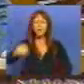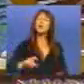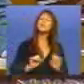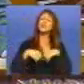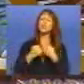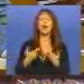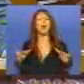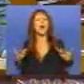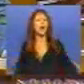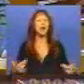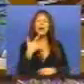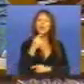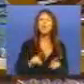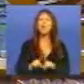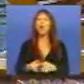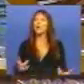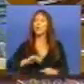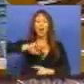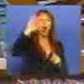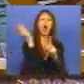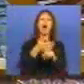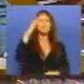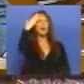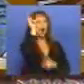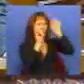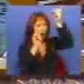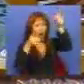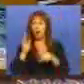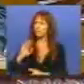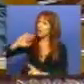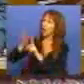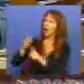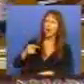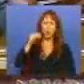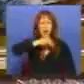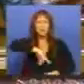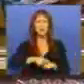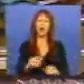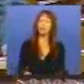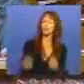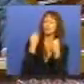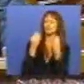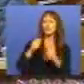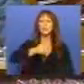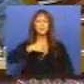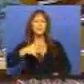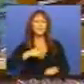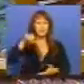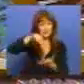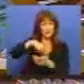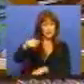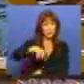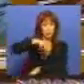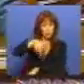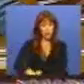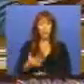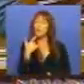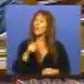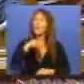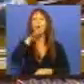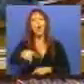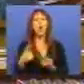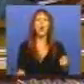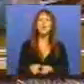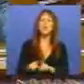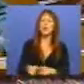social, não pode ficar por condenações morais dos salários de marajá de empresas sediadas em Portugal. Nem pode dizer